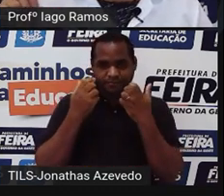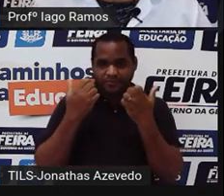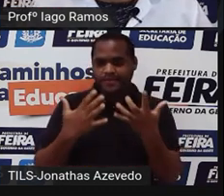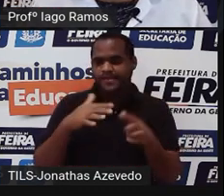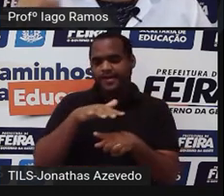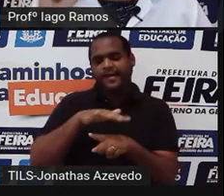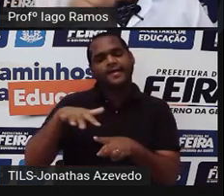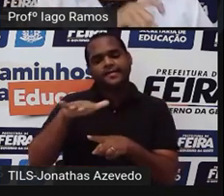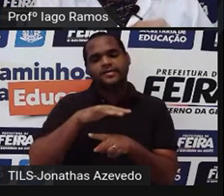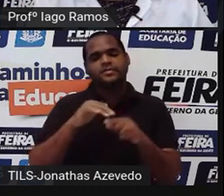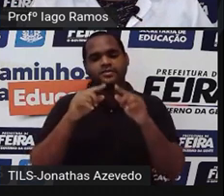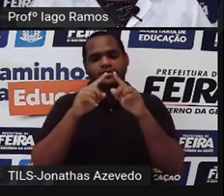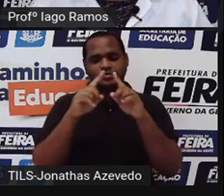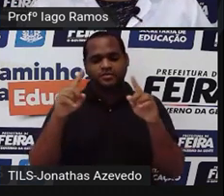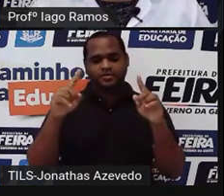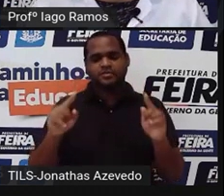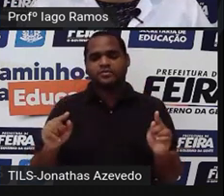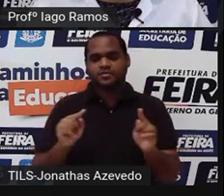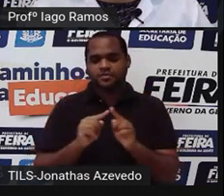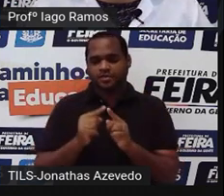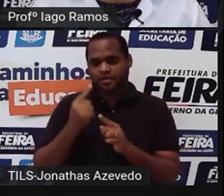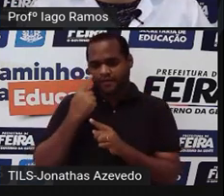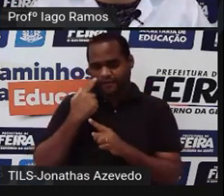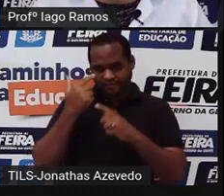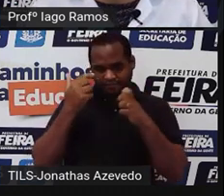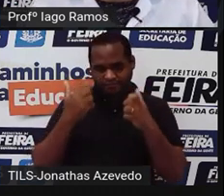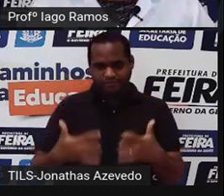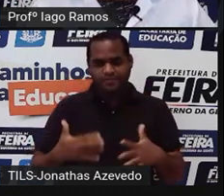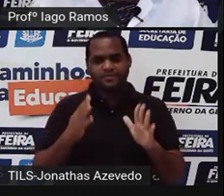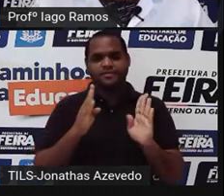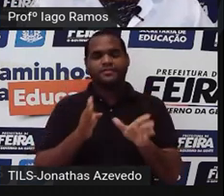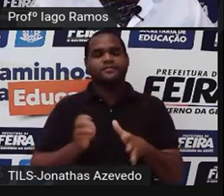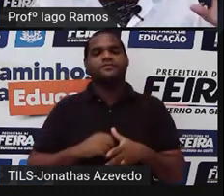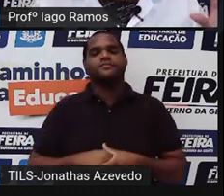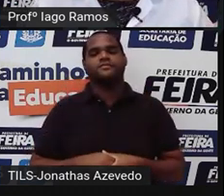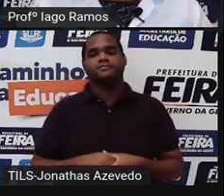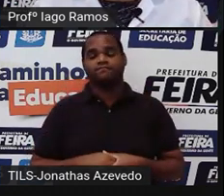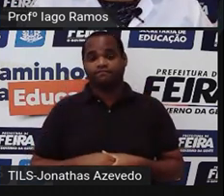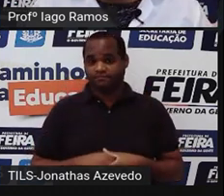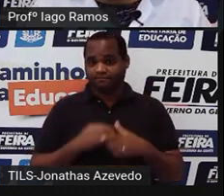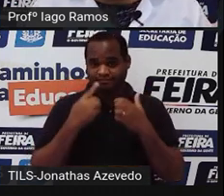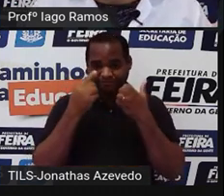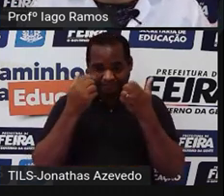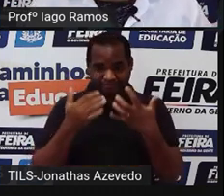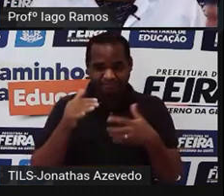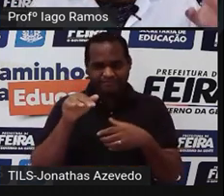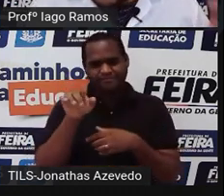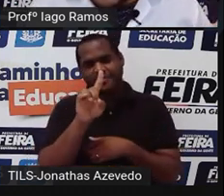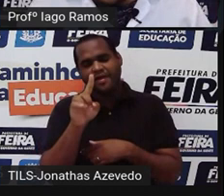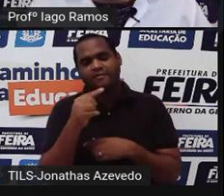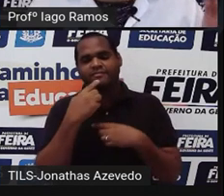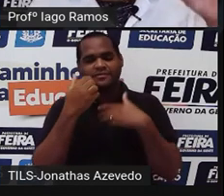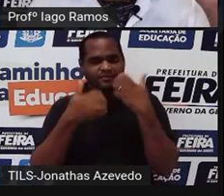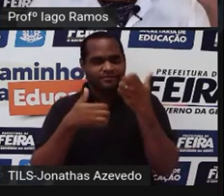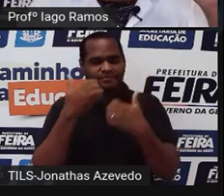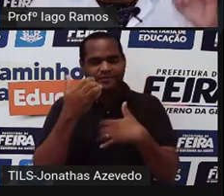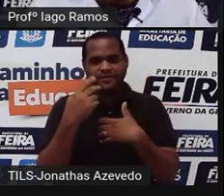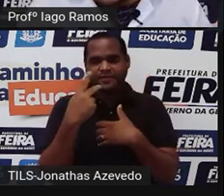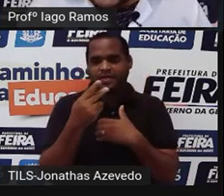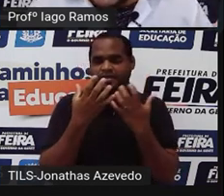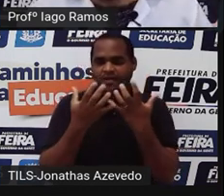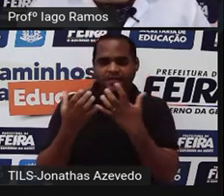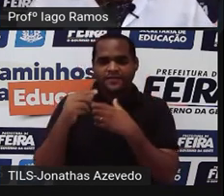de retângulo, que é algo que a gente já viu aqui também, tá bom? Mas assim, eu não vou falar mais nada, porque eu quero mesmo que